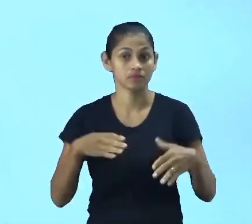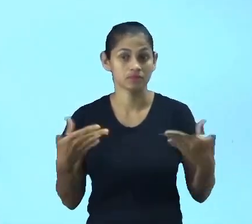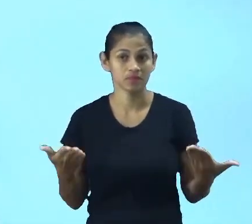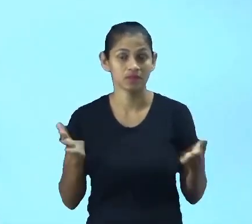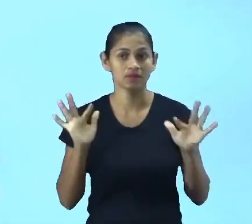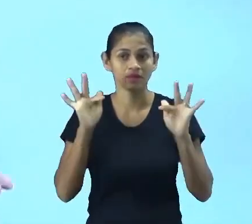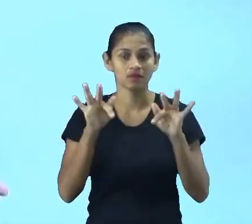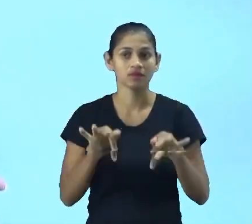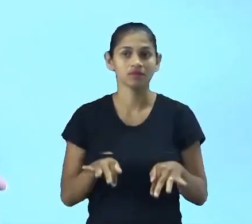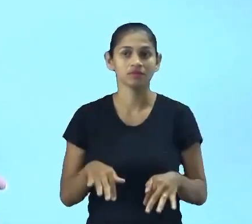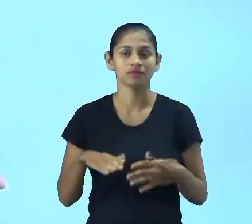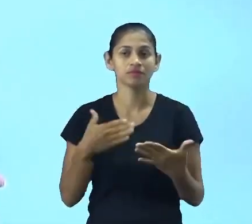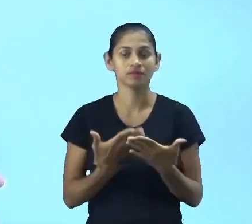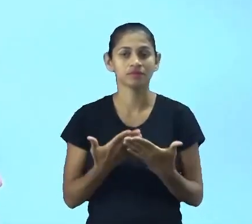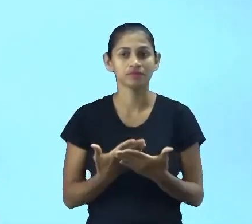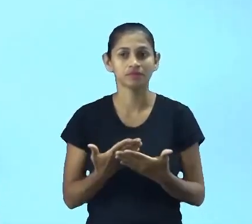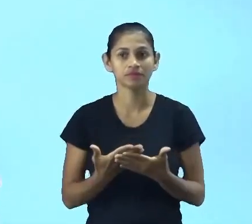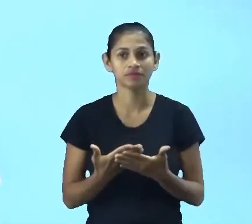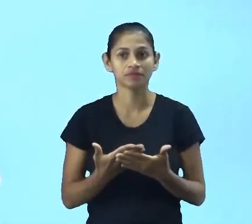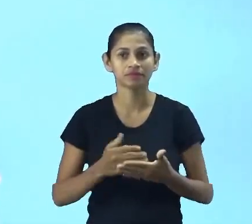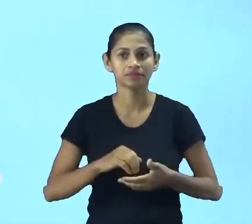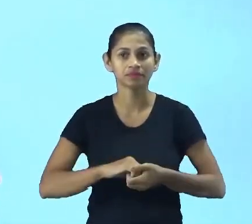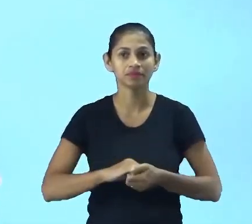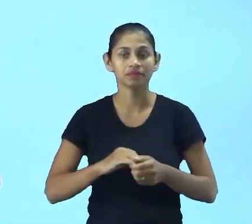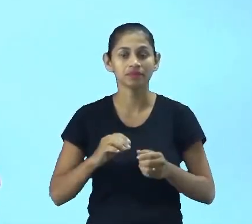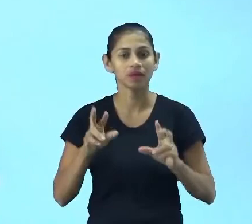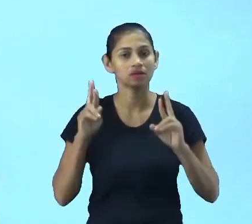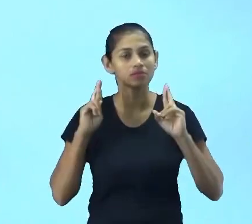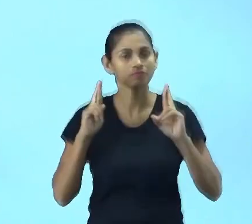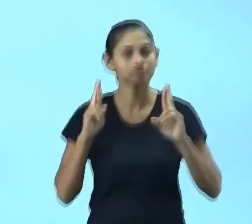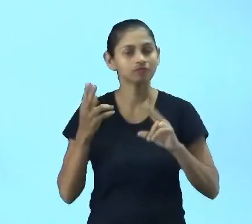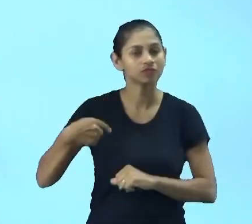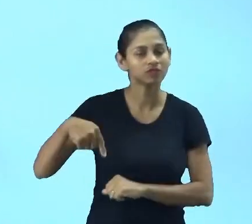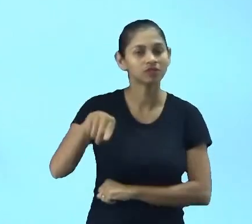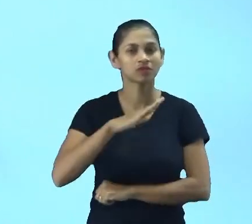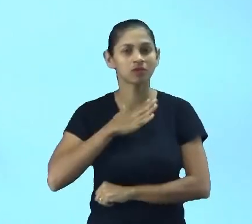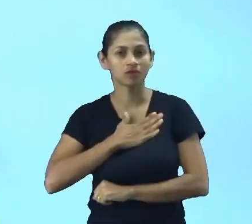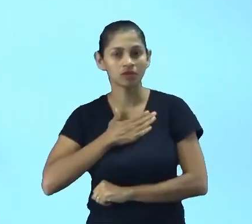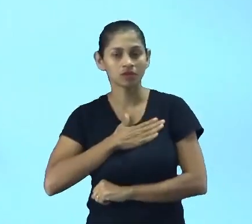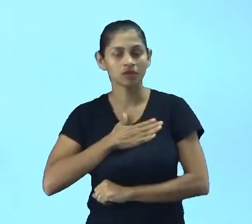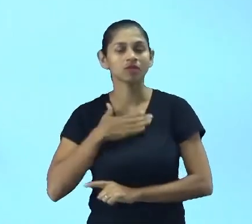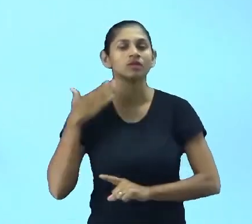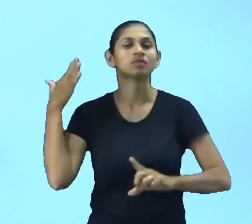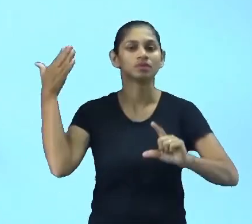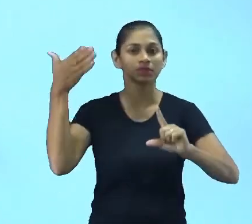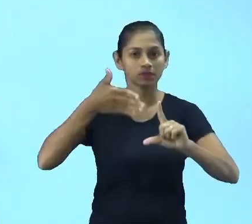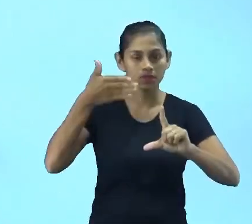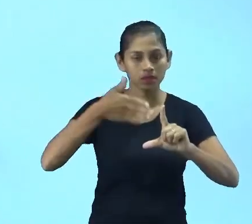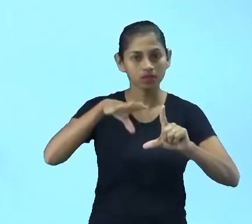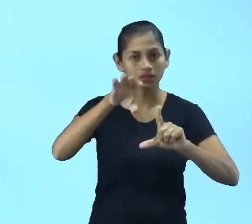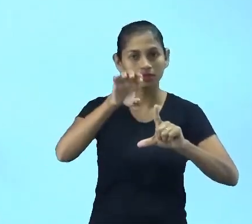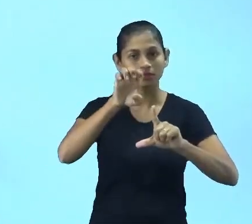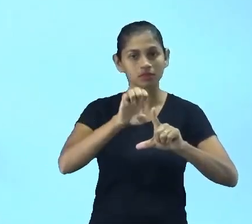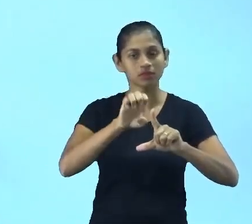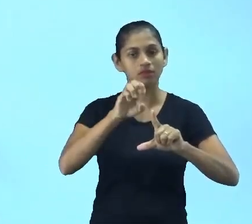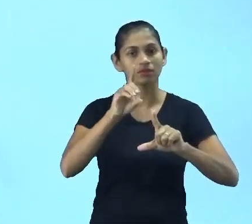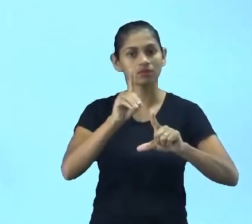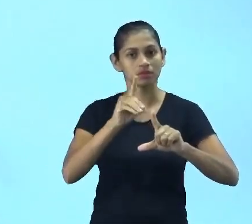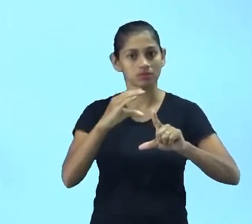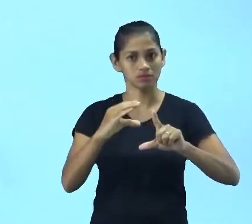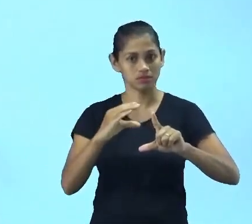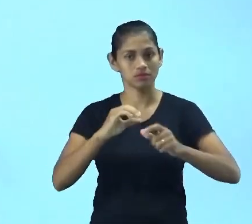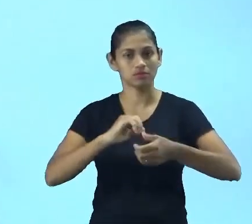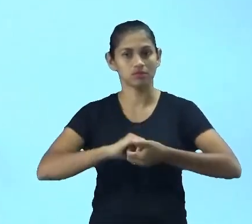Então, terminamos aqui mais essa aula. Espero que vocês tenham gostado. Para mais aulas e mais